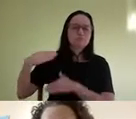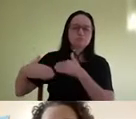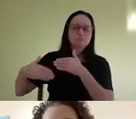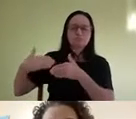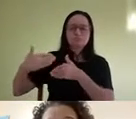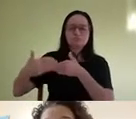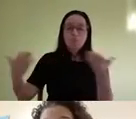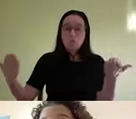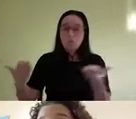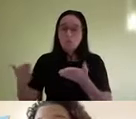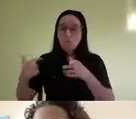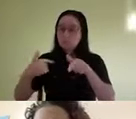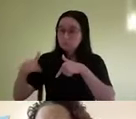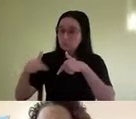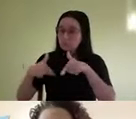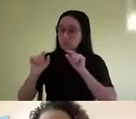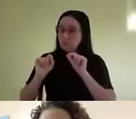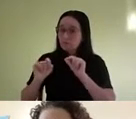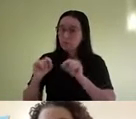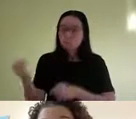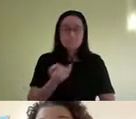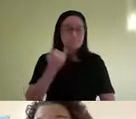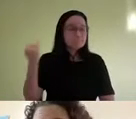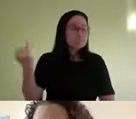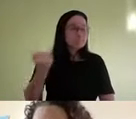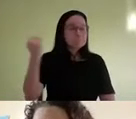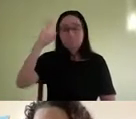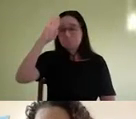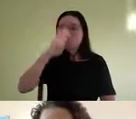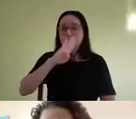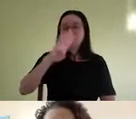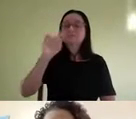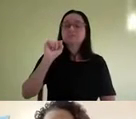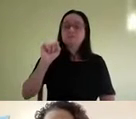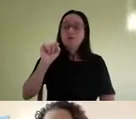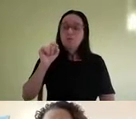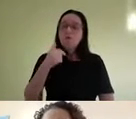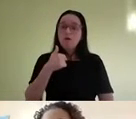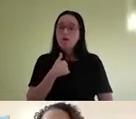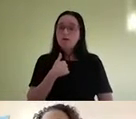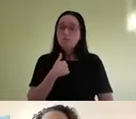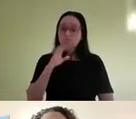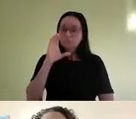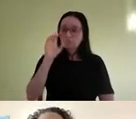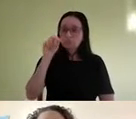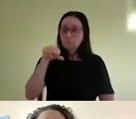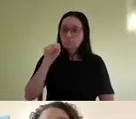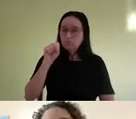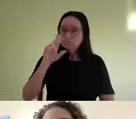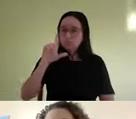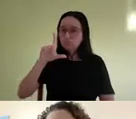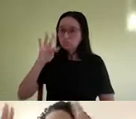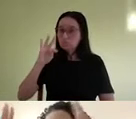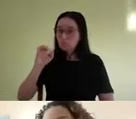trabalha, uma das coisas mais importantes que a gente tem como consultor, e eu sou uma consultora, eu falo que a gente,